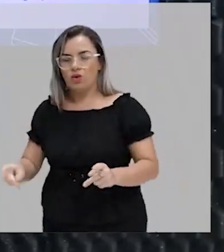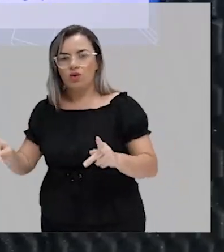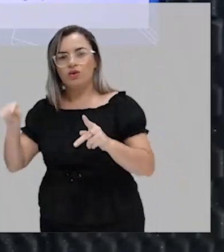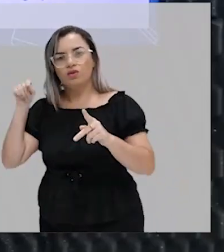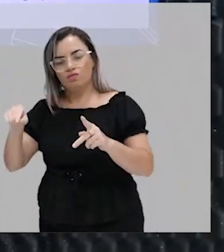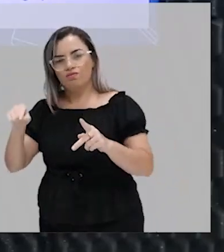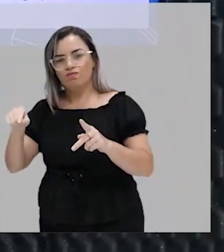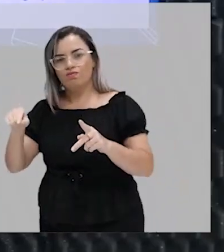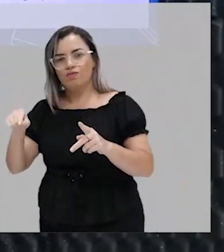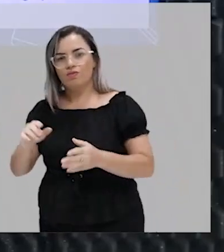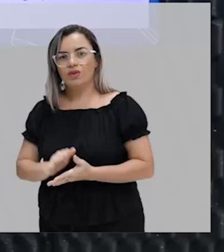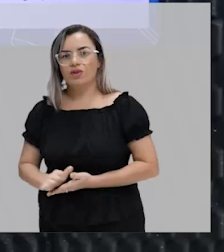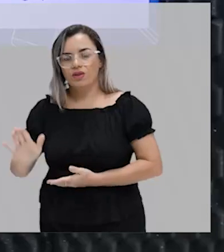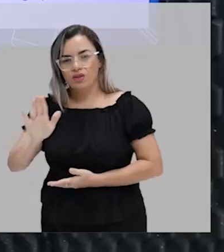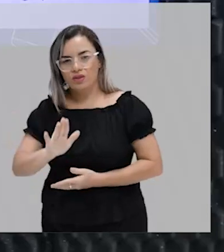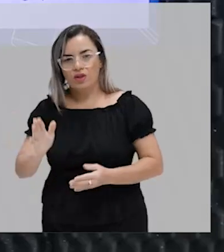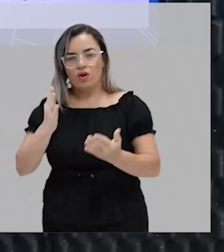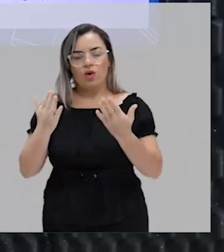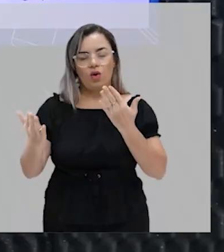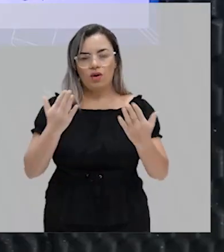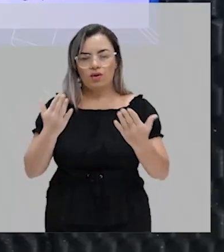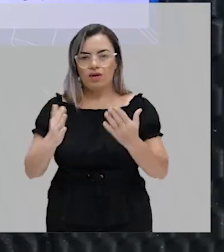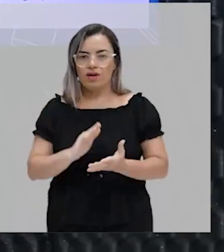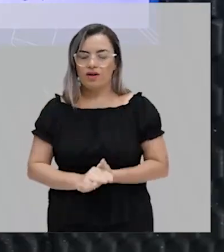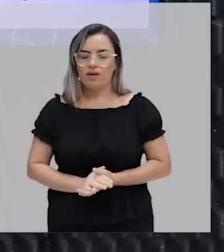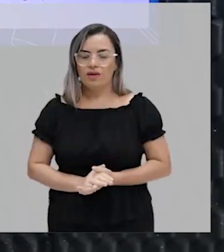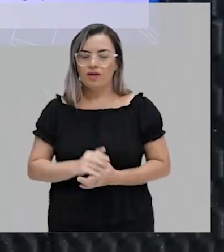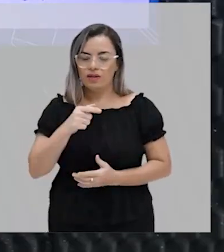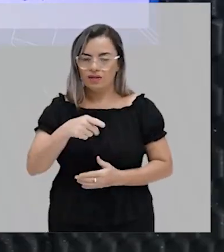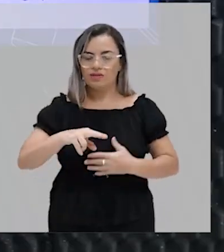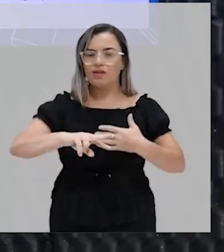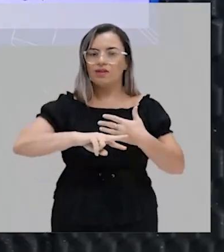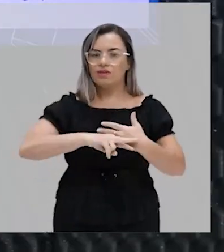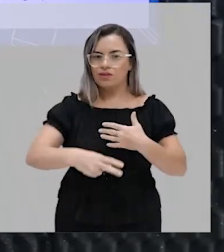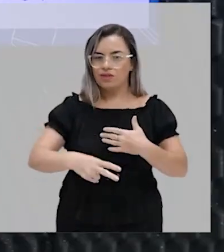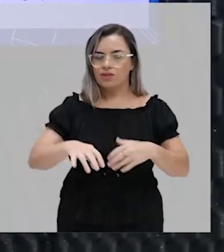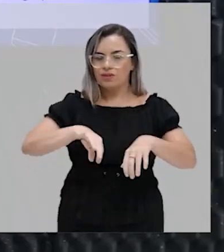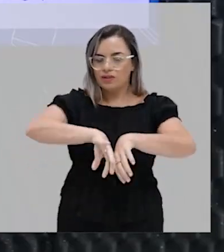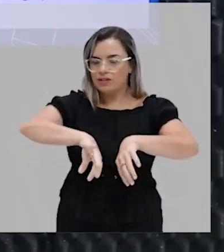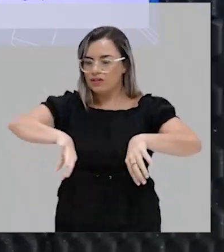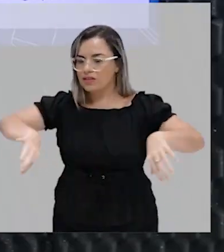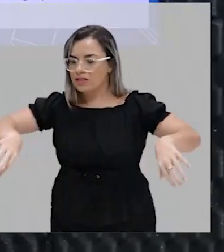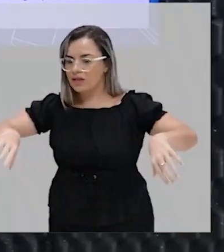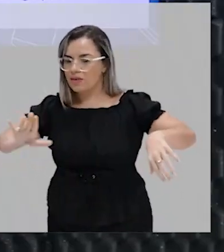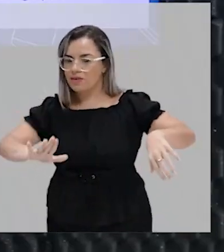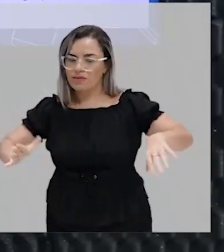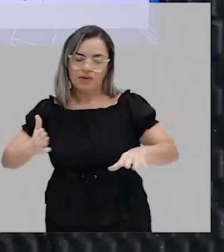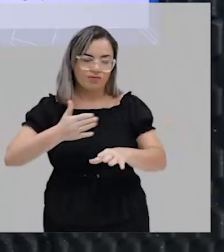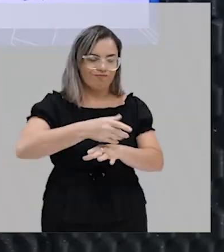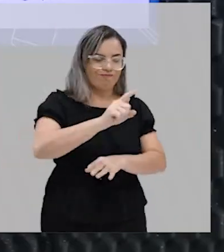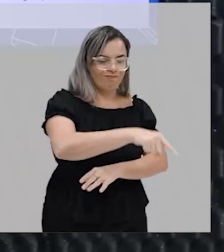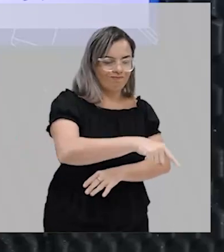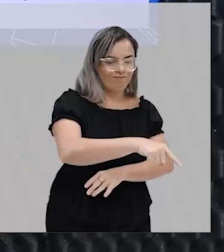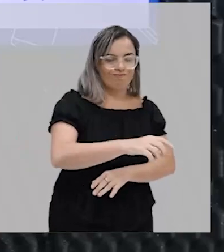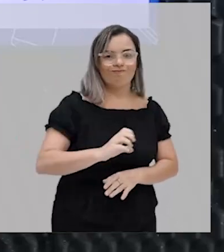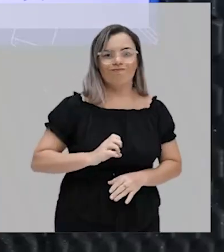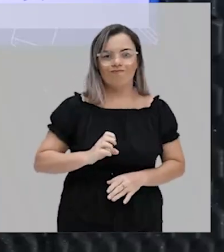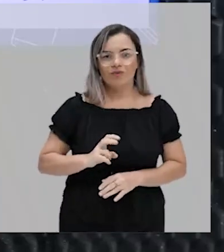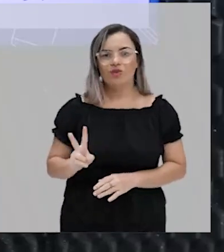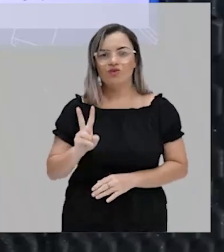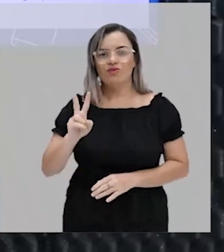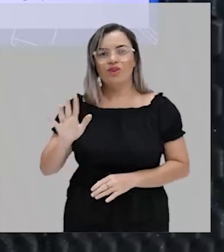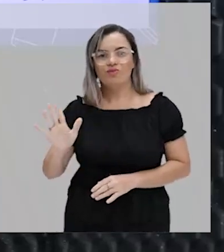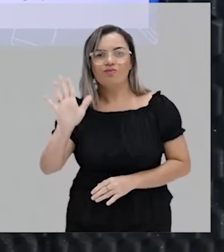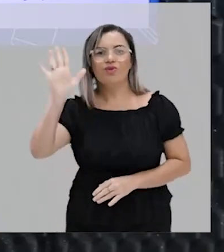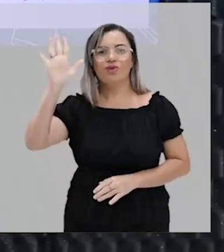expulsar, impedir que essas pessoas não frequentem estes espaços, tá certo? Então isso pode acontecer de forma intencional e também de forma